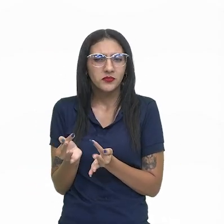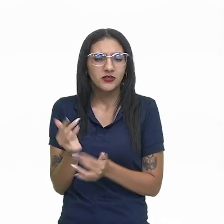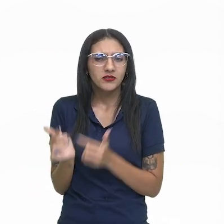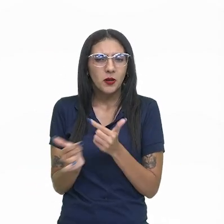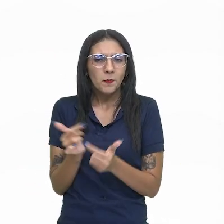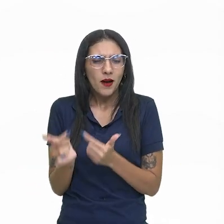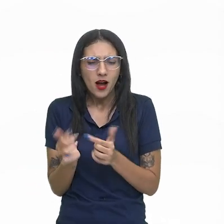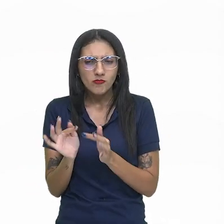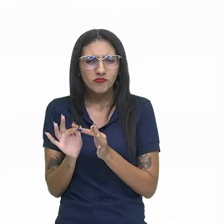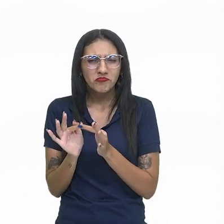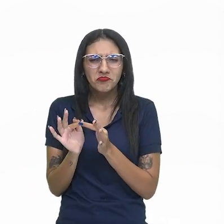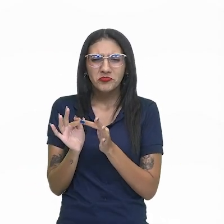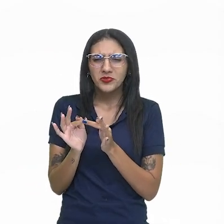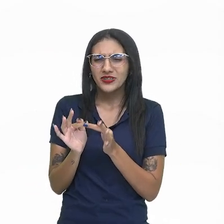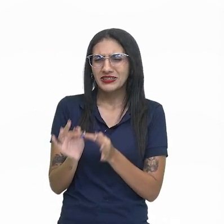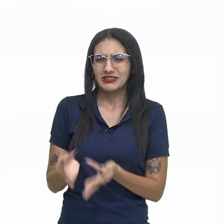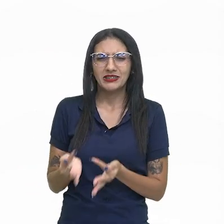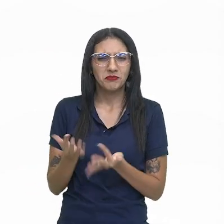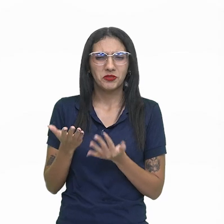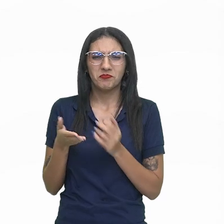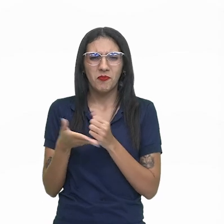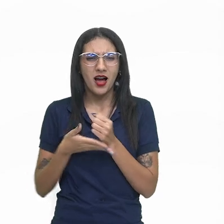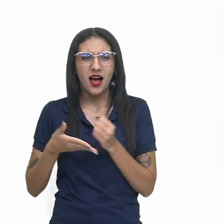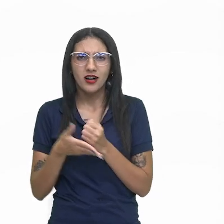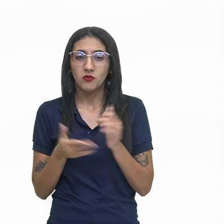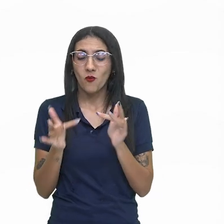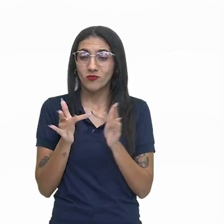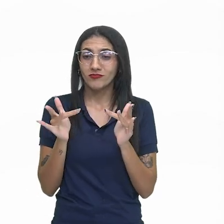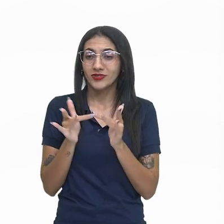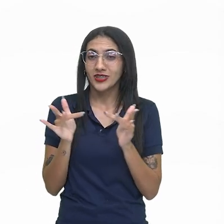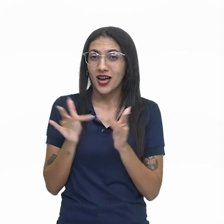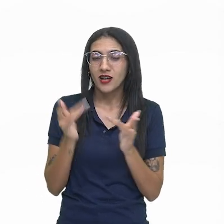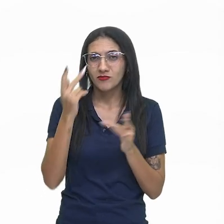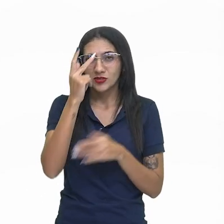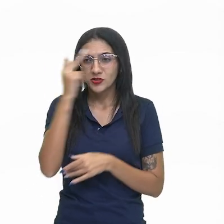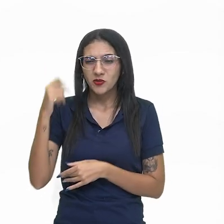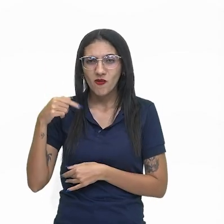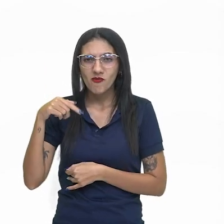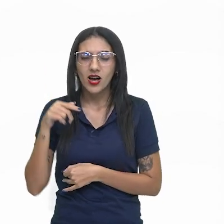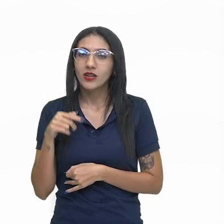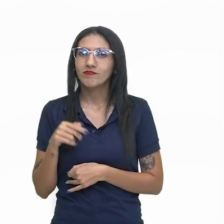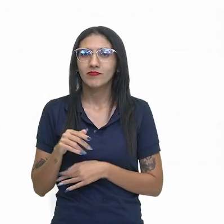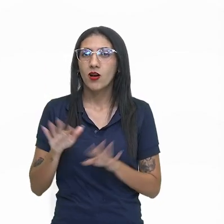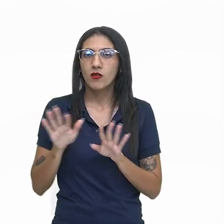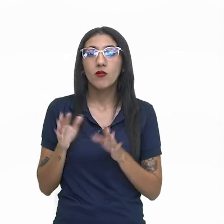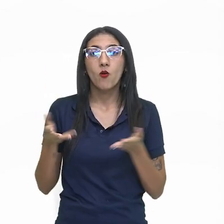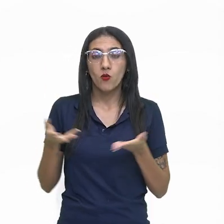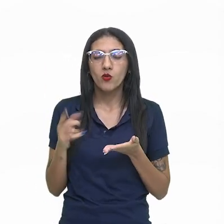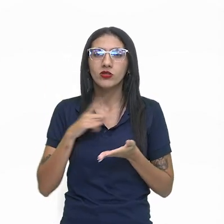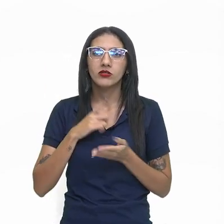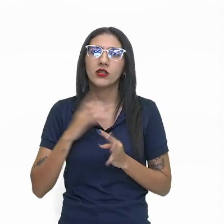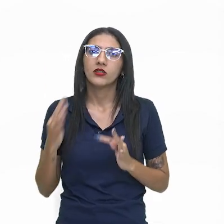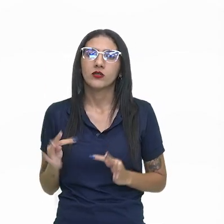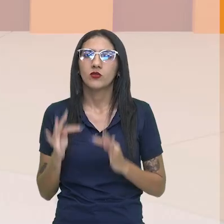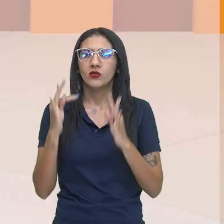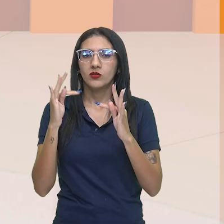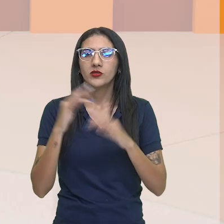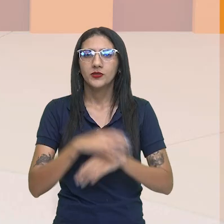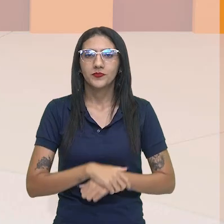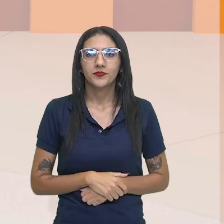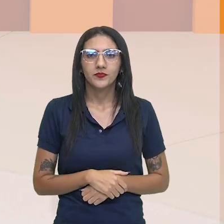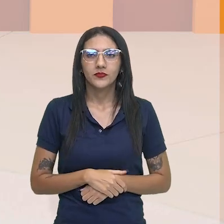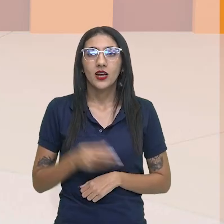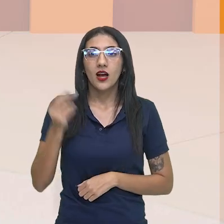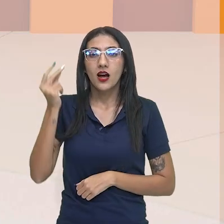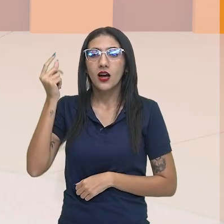Eram formas mais, né, mão na massa mesmo de fazer, hoje em dia já usa muito mais máquinas. O que antes utilizava